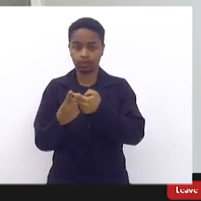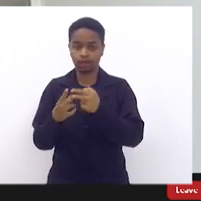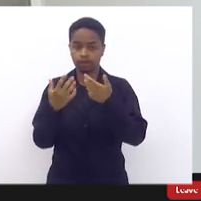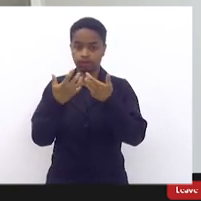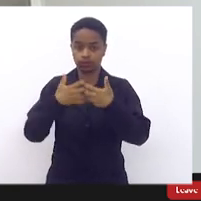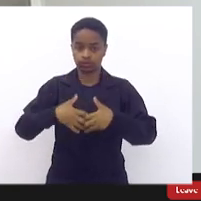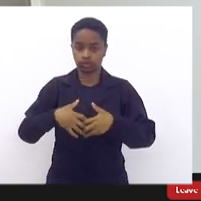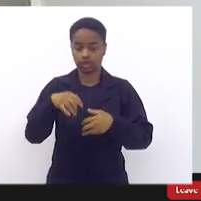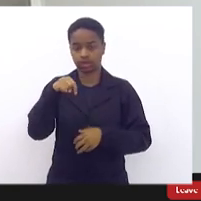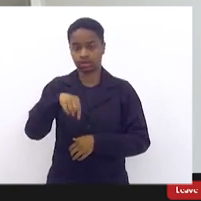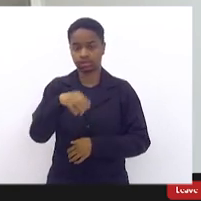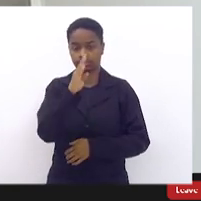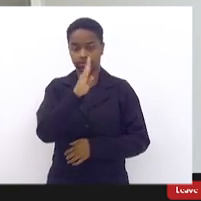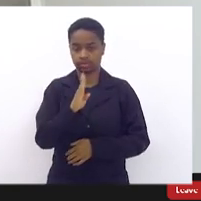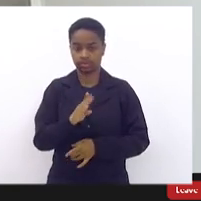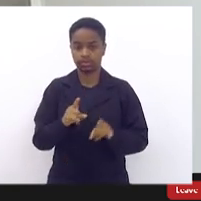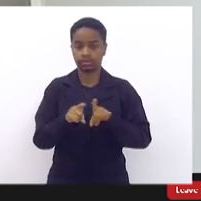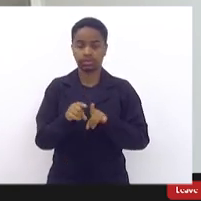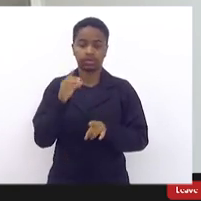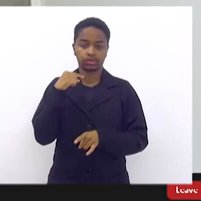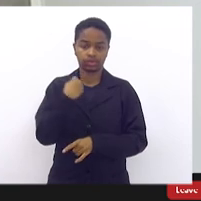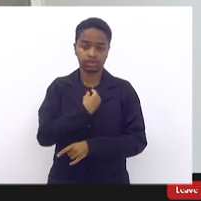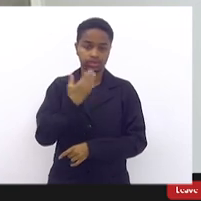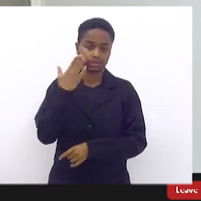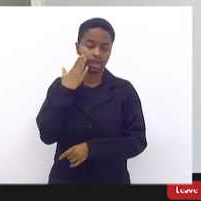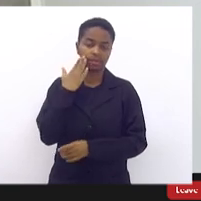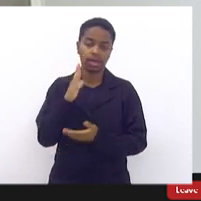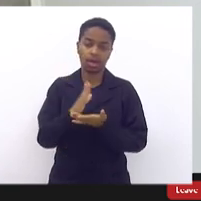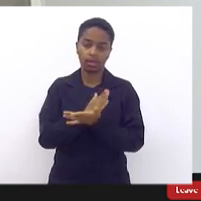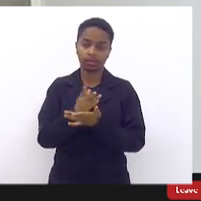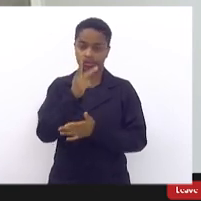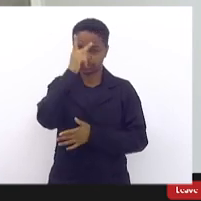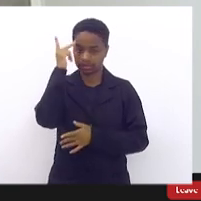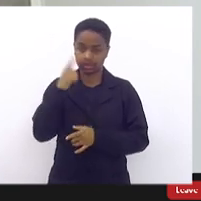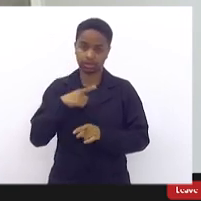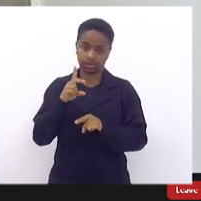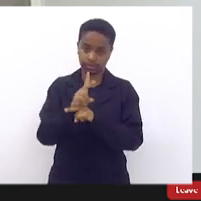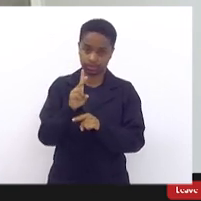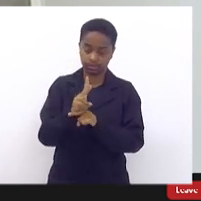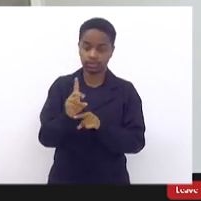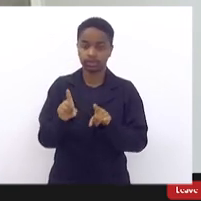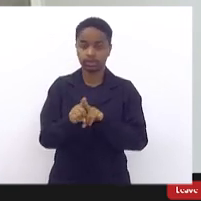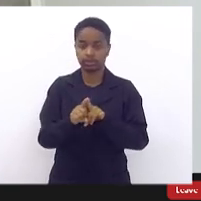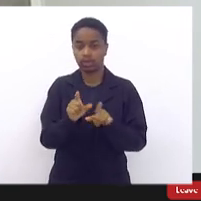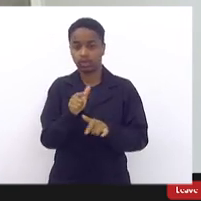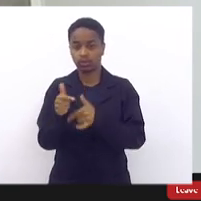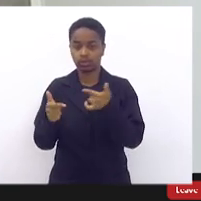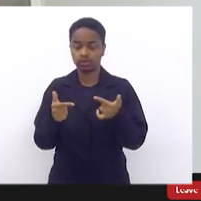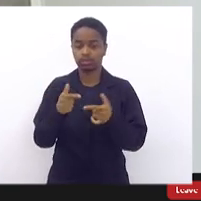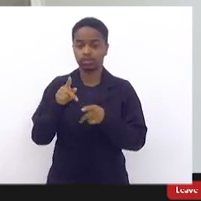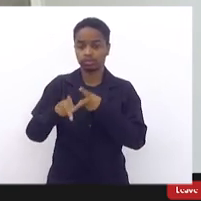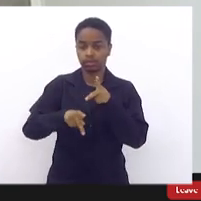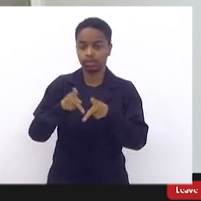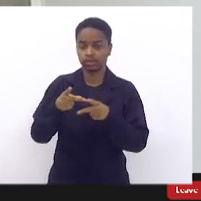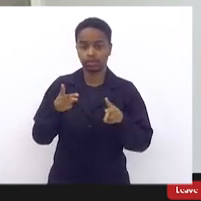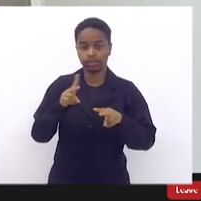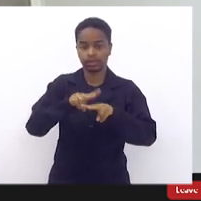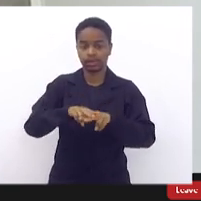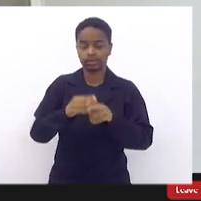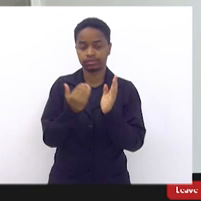gente sabe que algumas pessoas são mais protegidas que outras, algumas populações são muito mais encarceradas do que